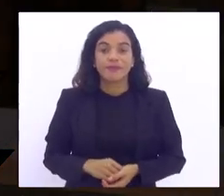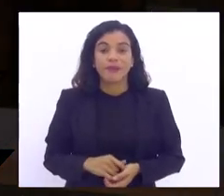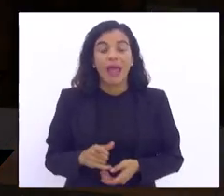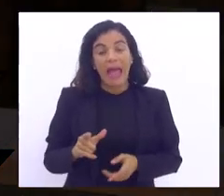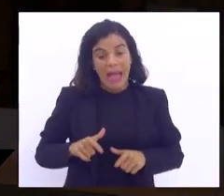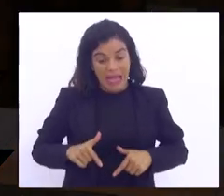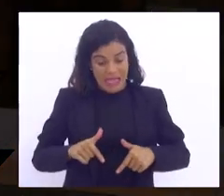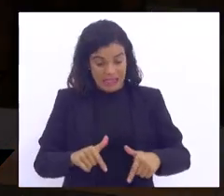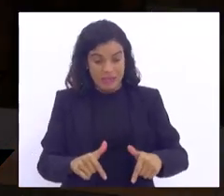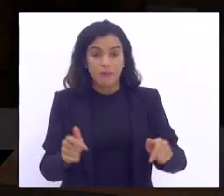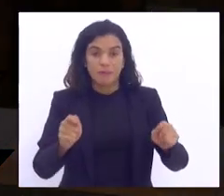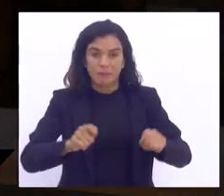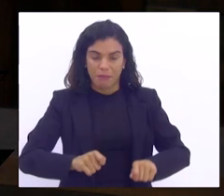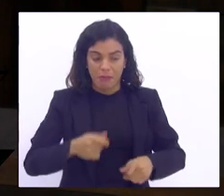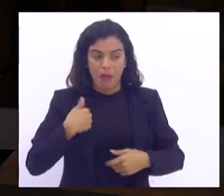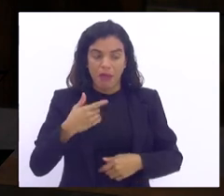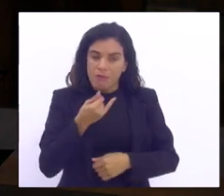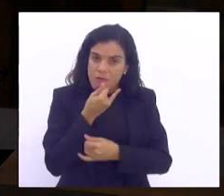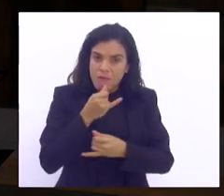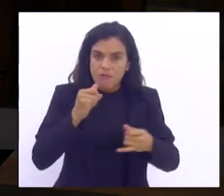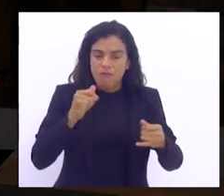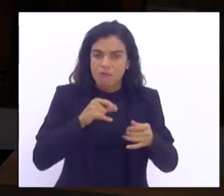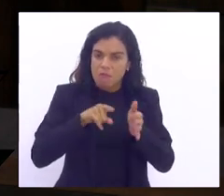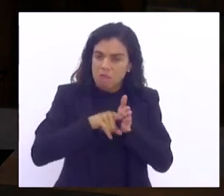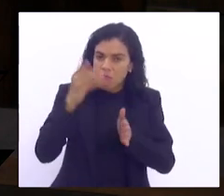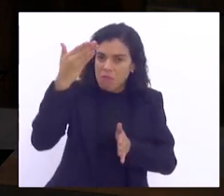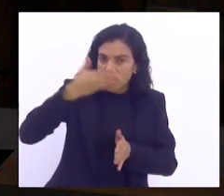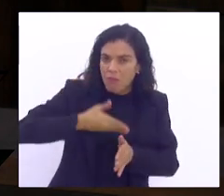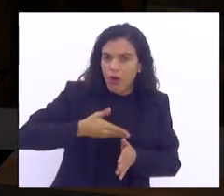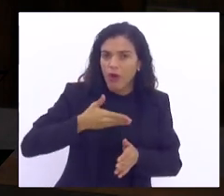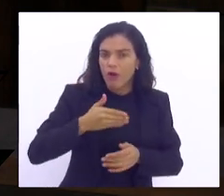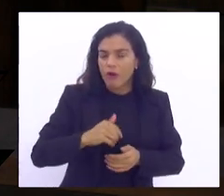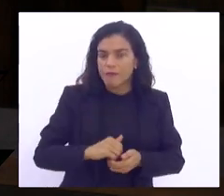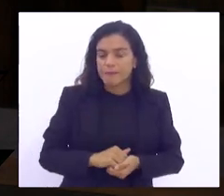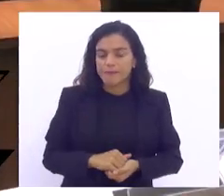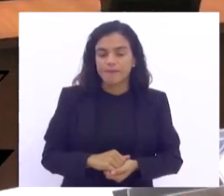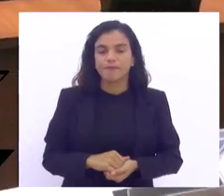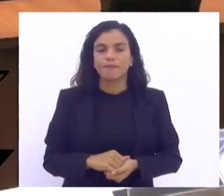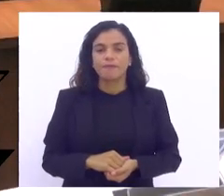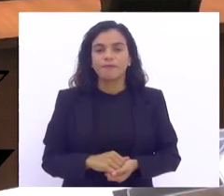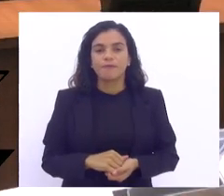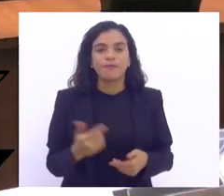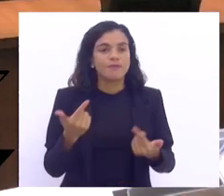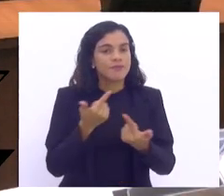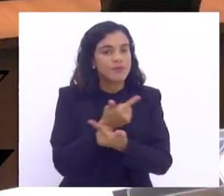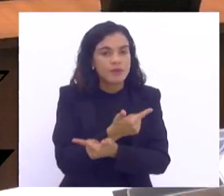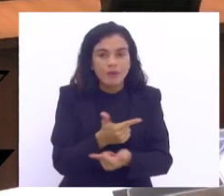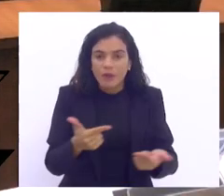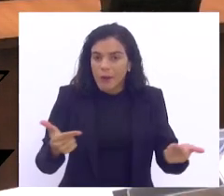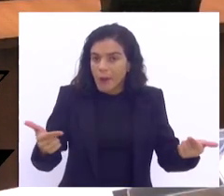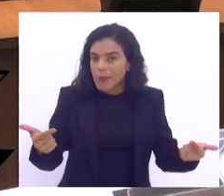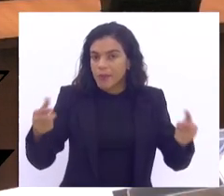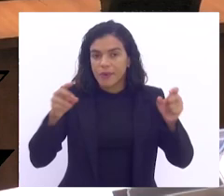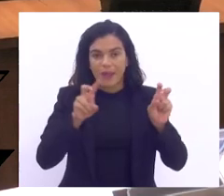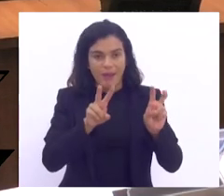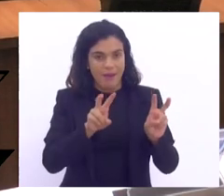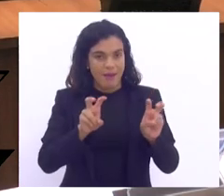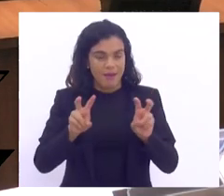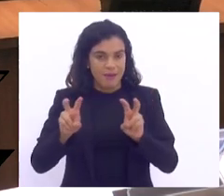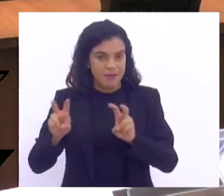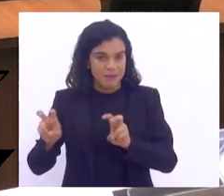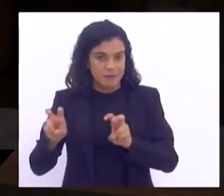uma constatação assustadora, que é a seguinte: não há nenhuma razão para que toda